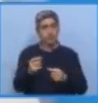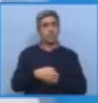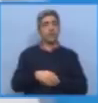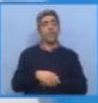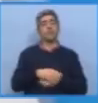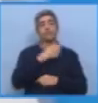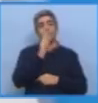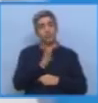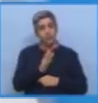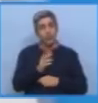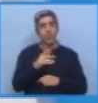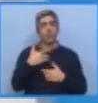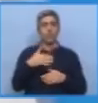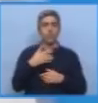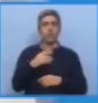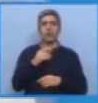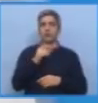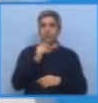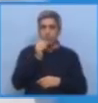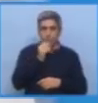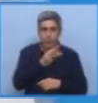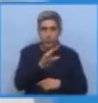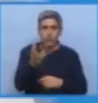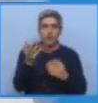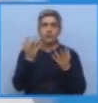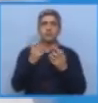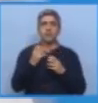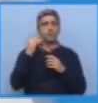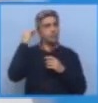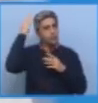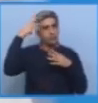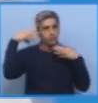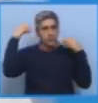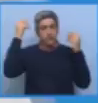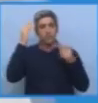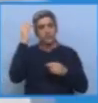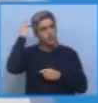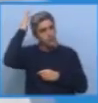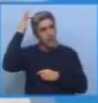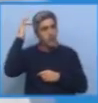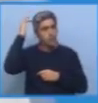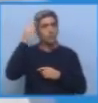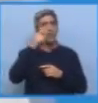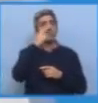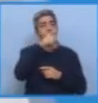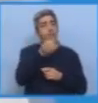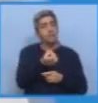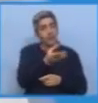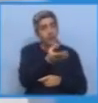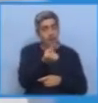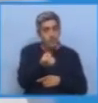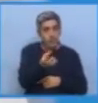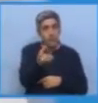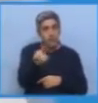isto, soprou sobre eles e disse-lhes: "Recebei o Espírito Santo. Àqueles a quem perdoardes os pecados,